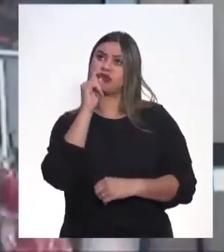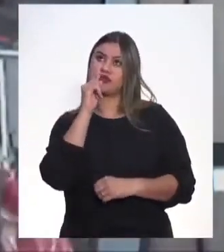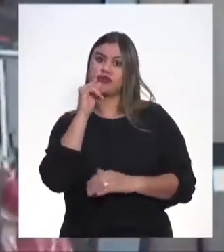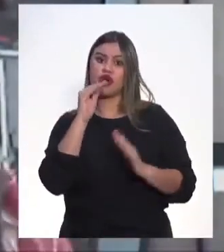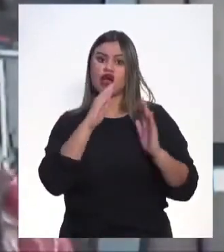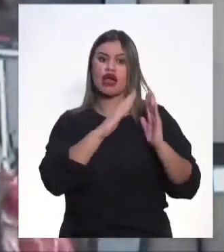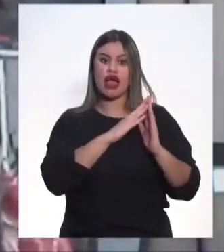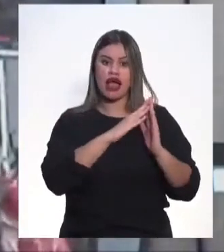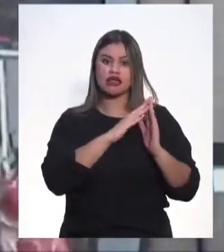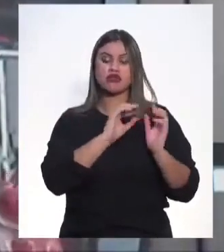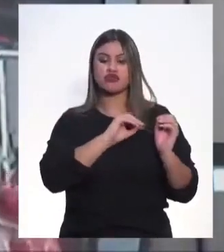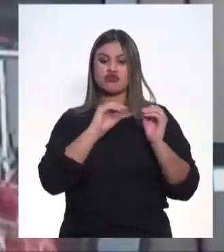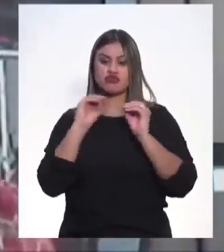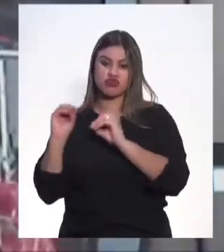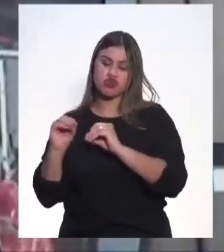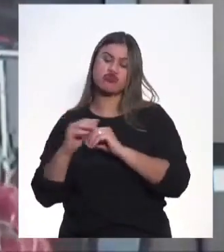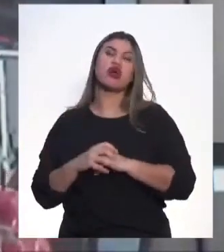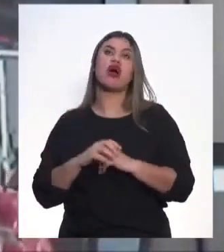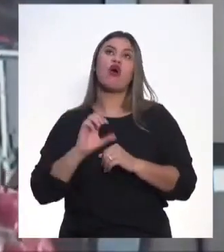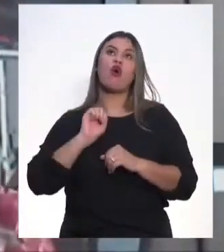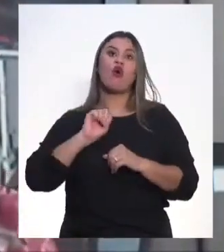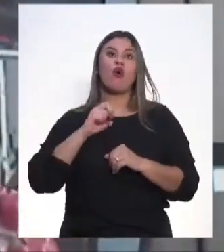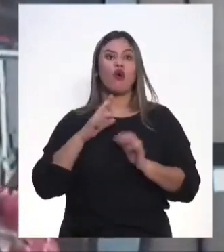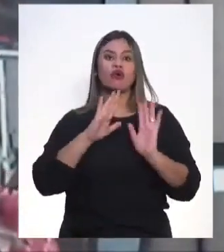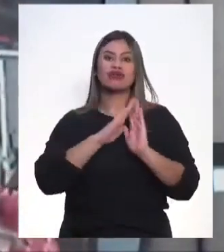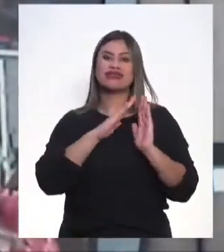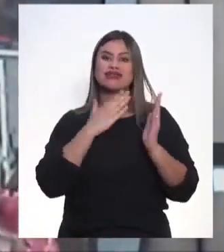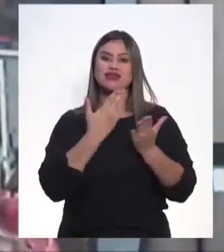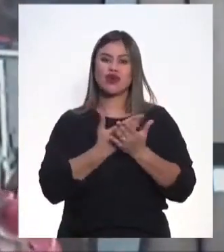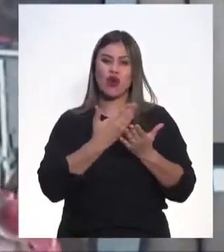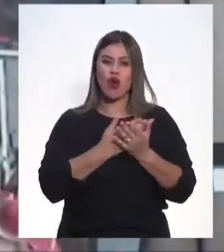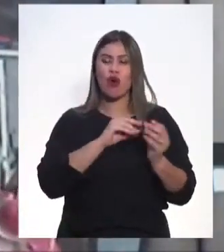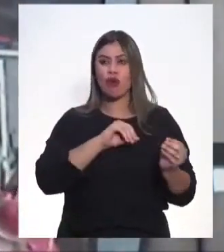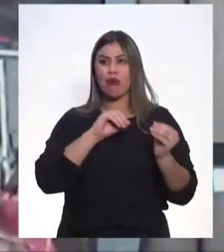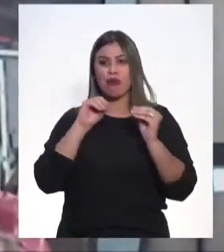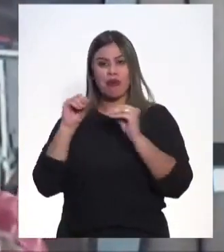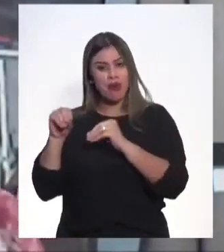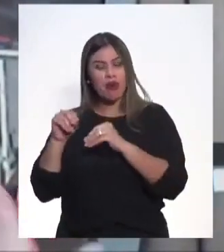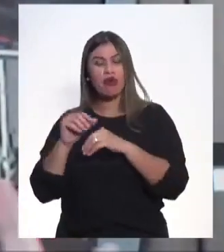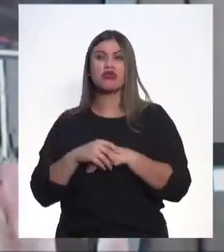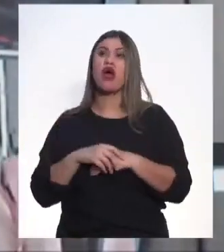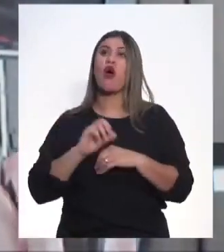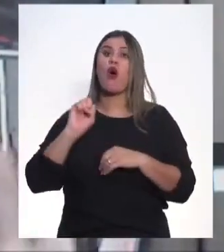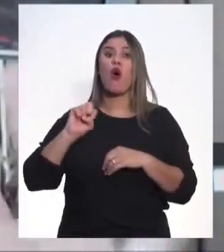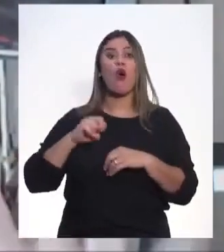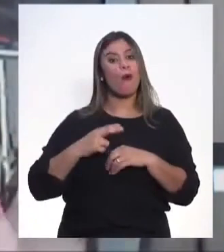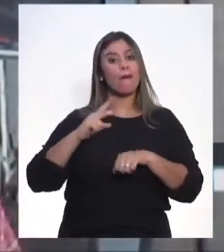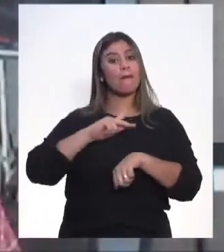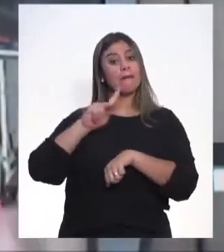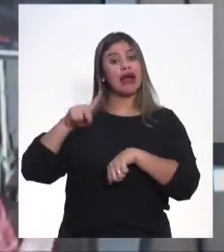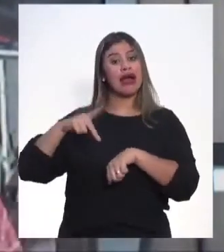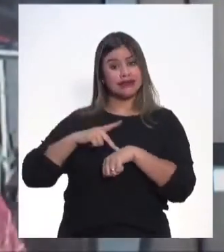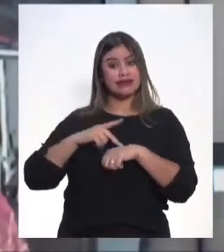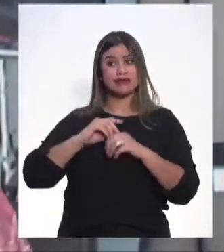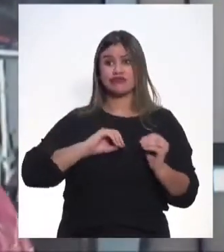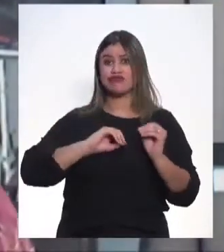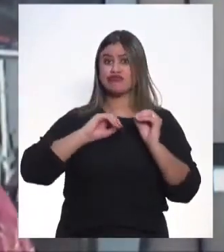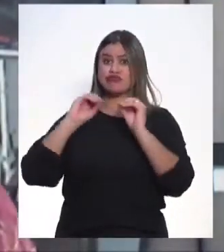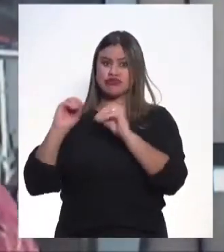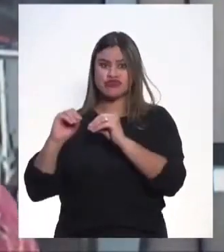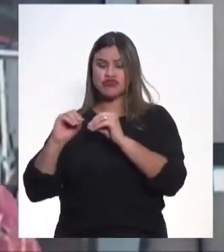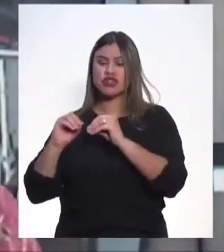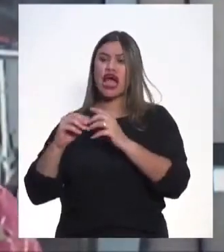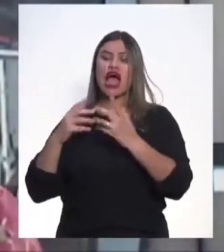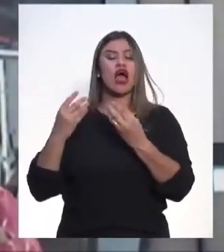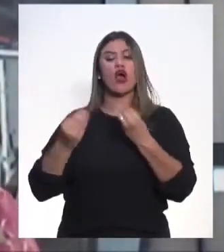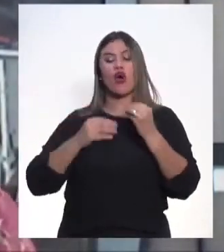de escola, quando nós mudamos de país, né? Então, nós temos aí agregado a nossa experiência,